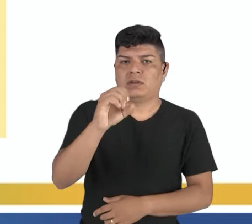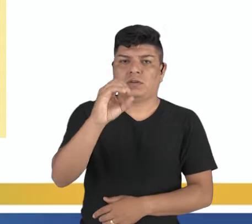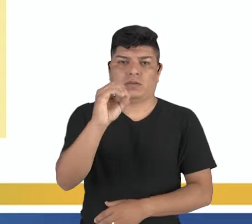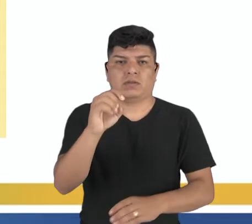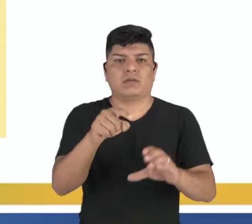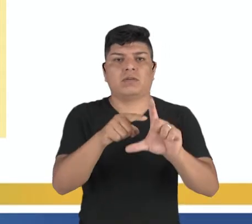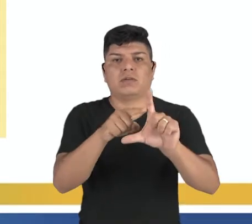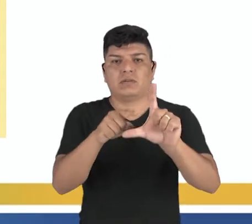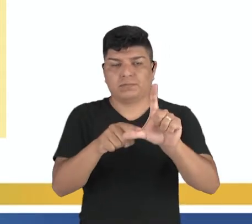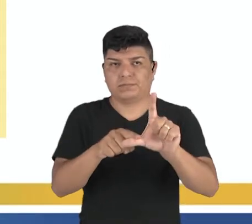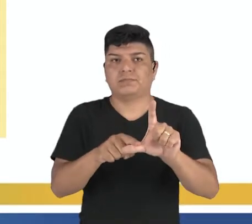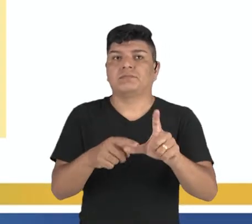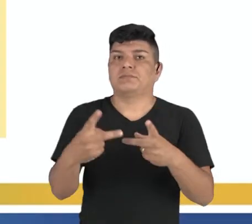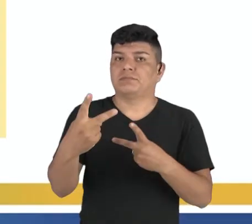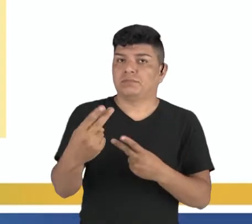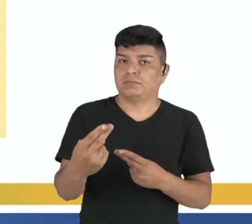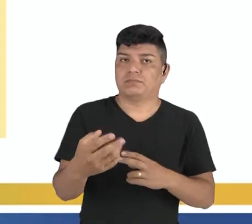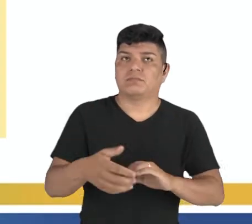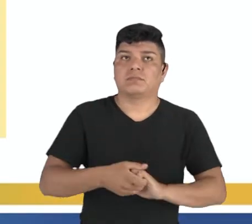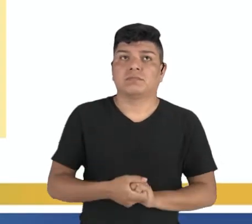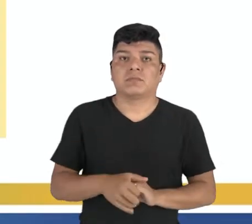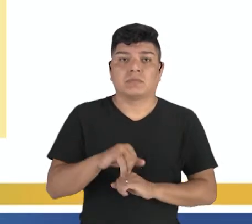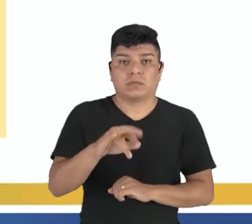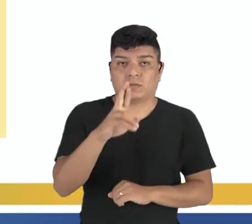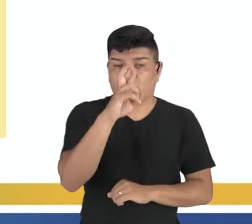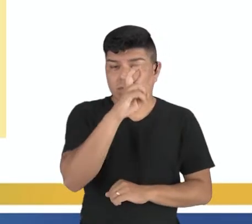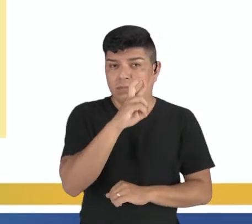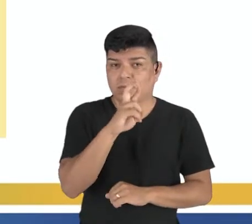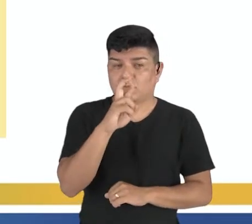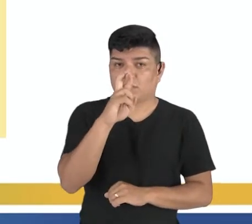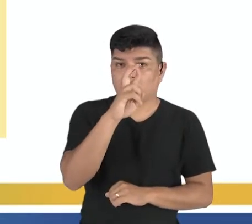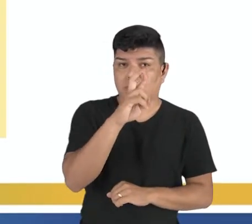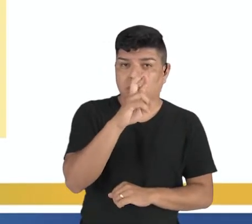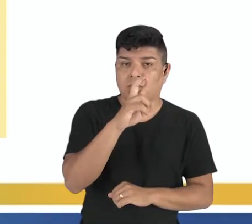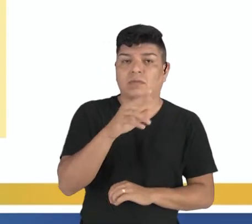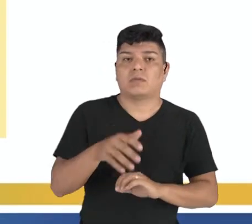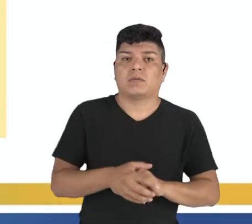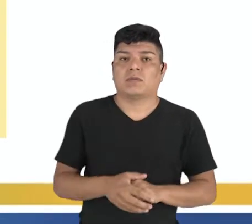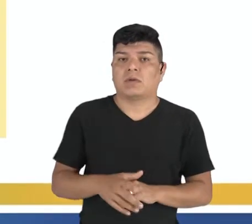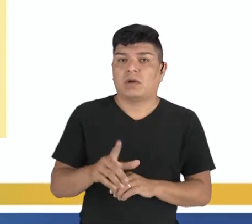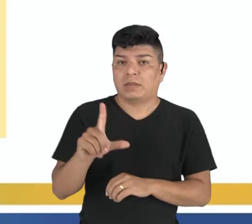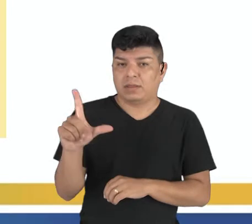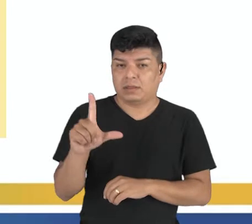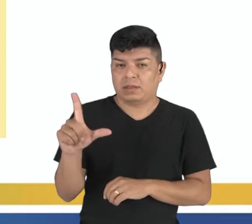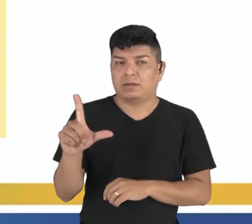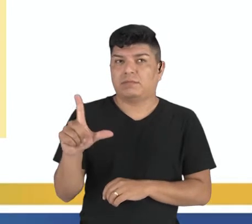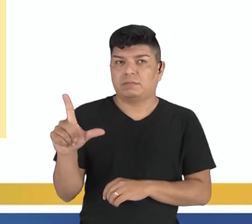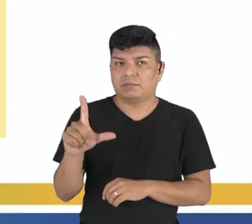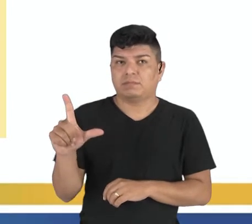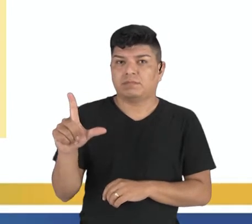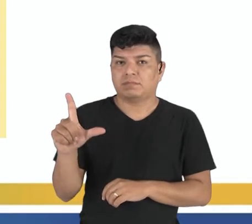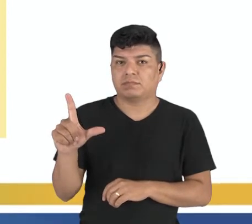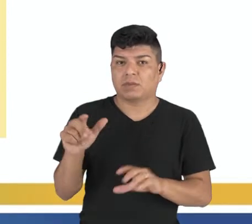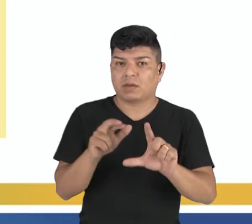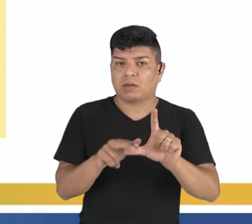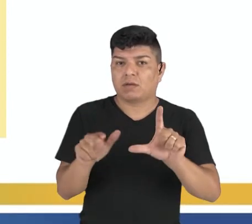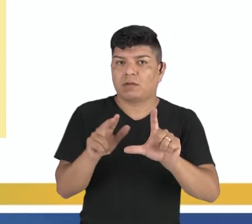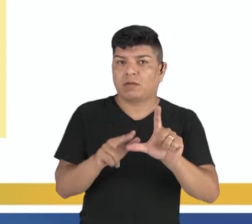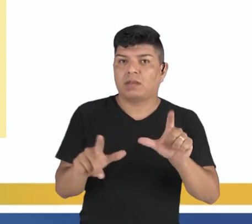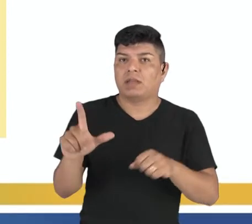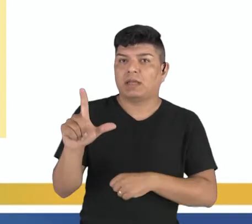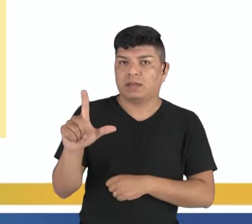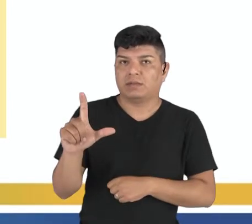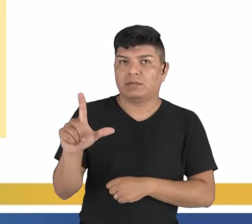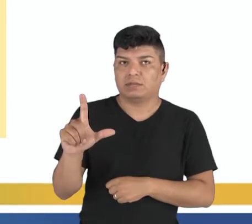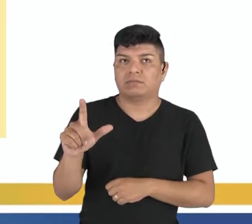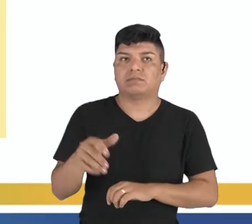do mesmo. Então, se você observar os meridianos do teu lado leste, simbolizado com a letra E de